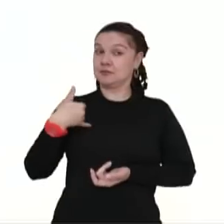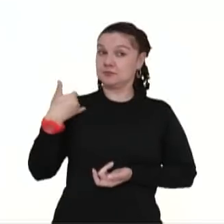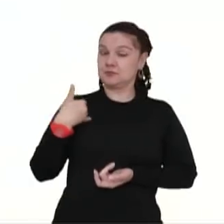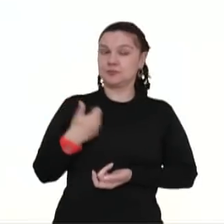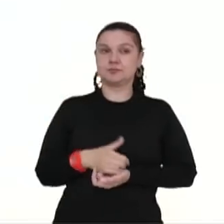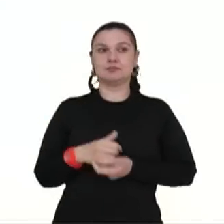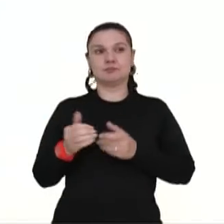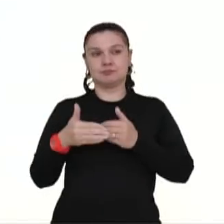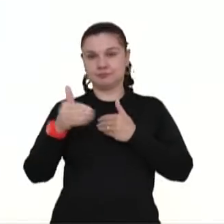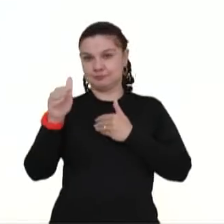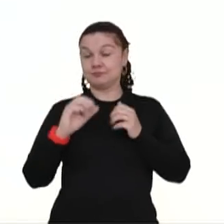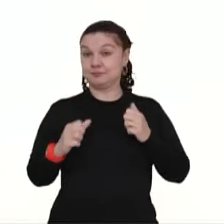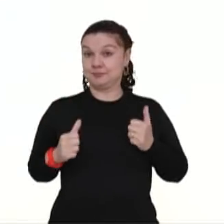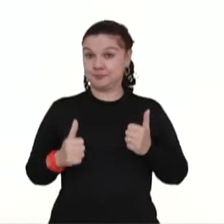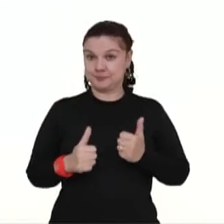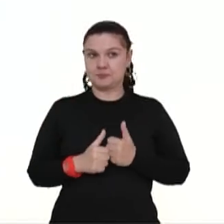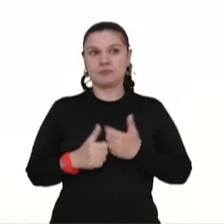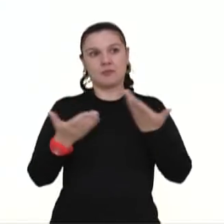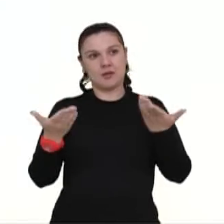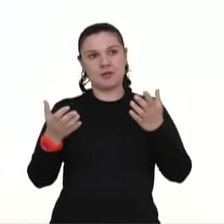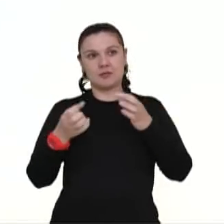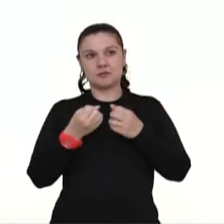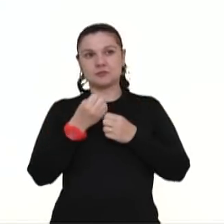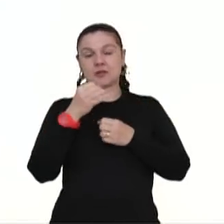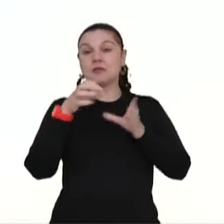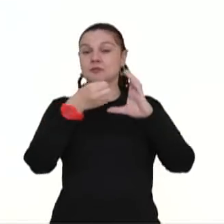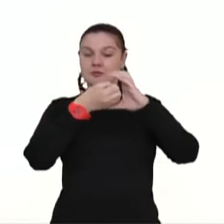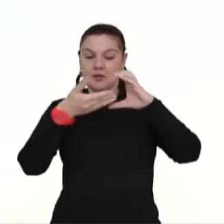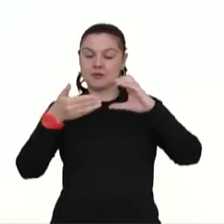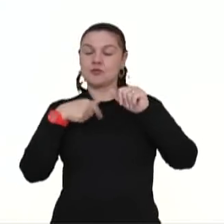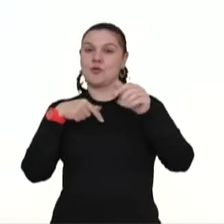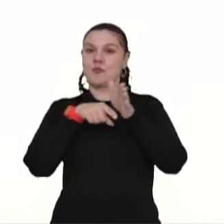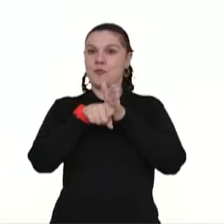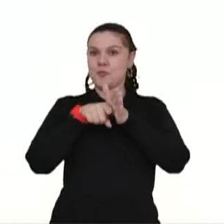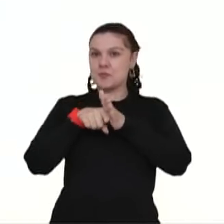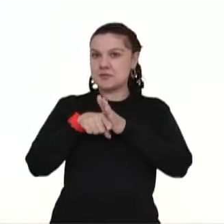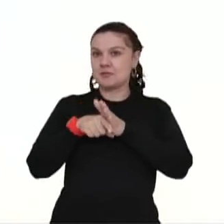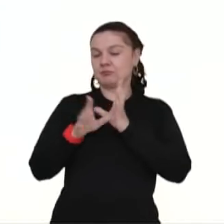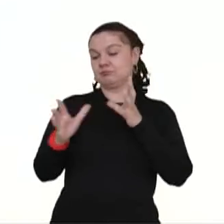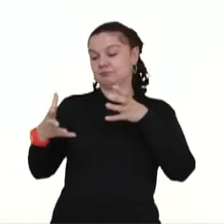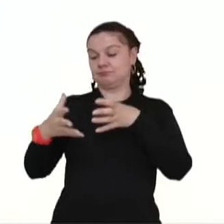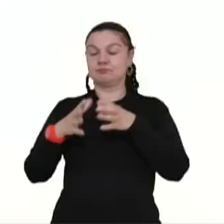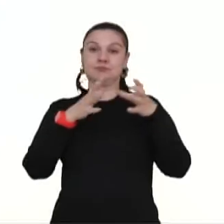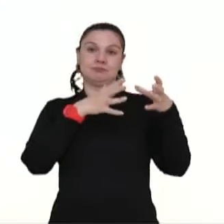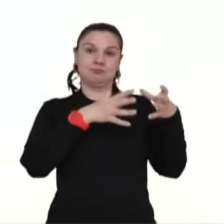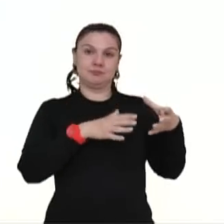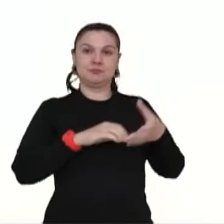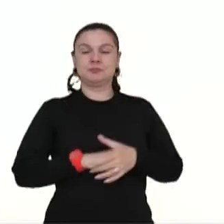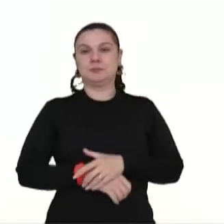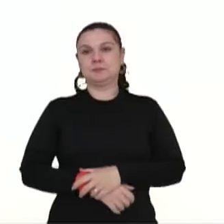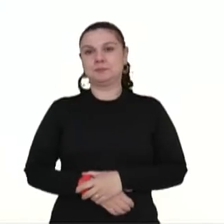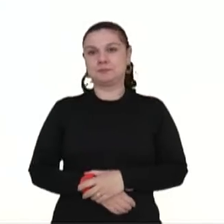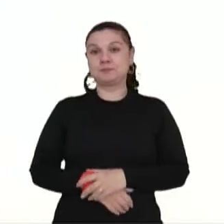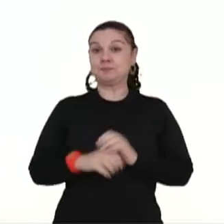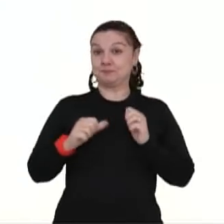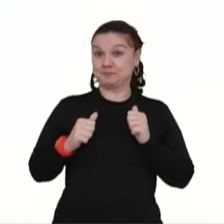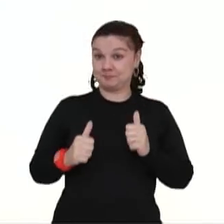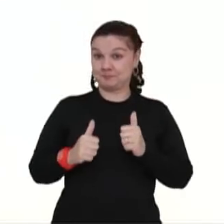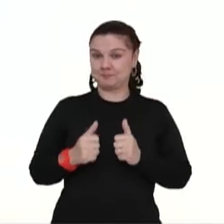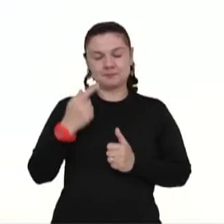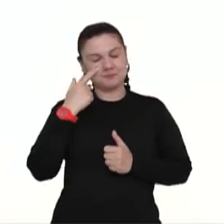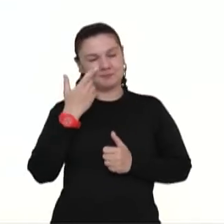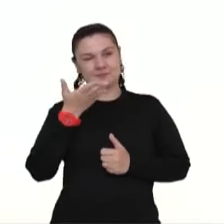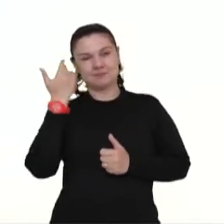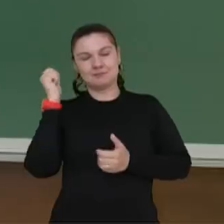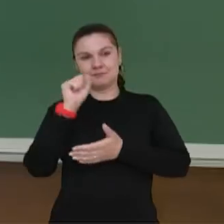a idade, etc. Né? São as características que eu vou pesquisar em uma amostra ou em uma população. Beleza? Vamos